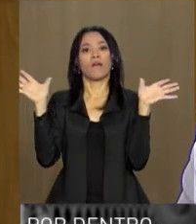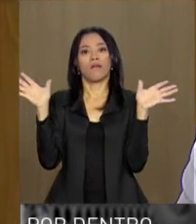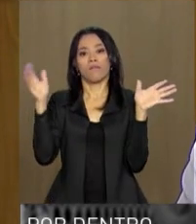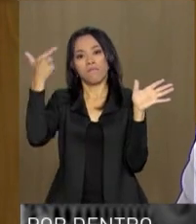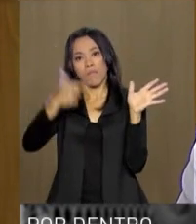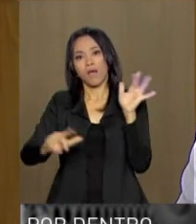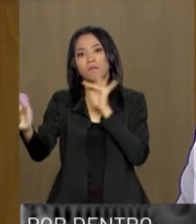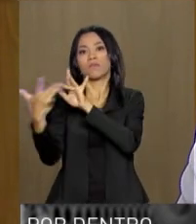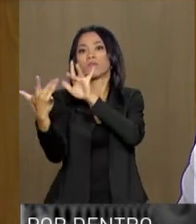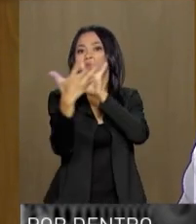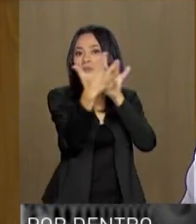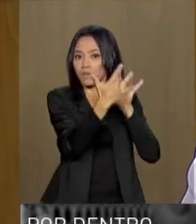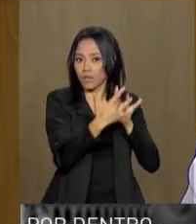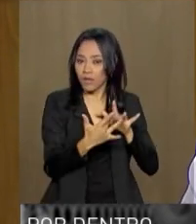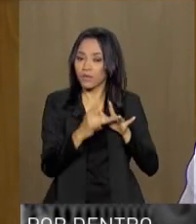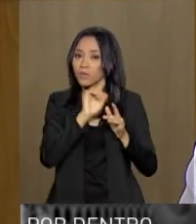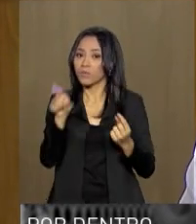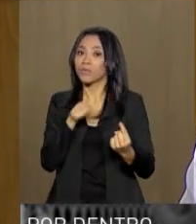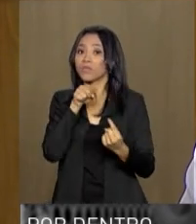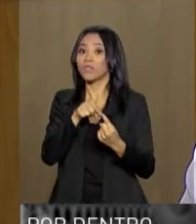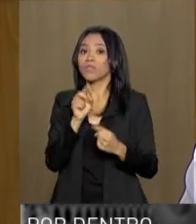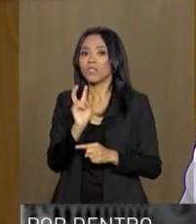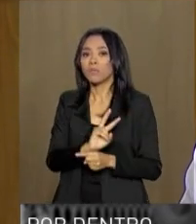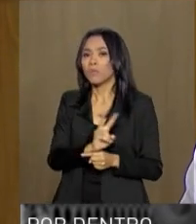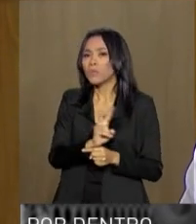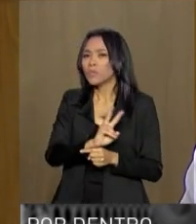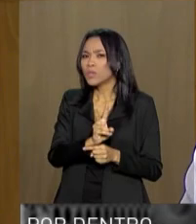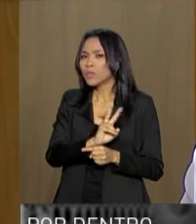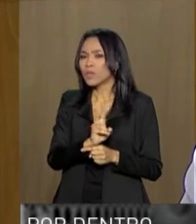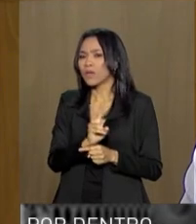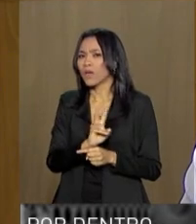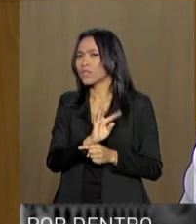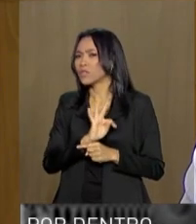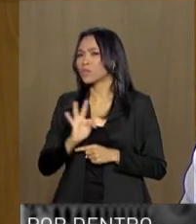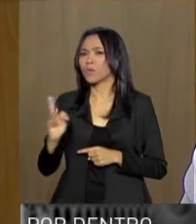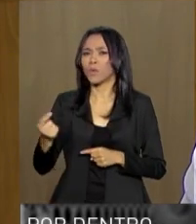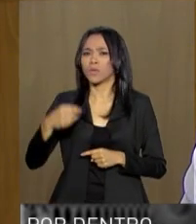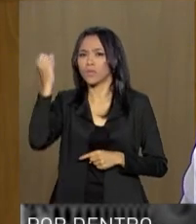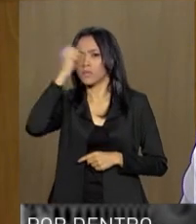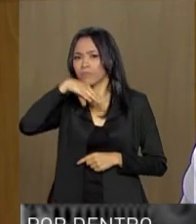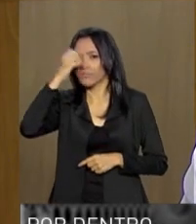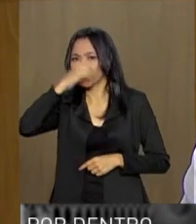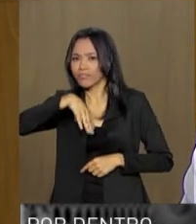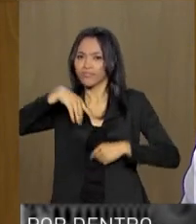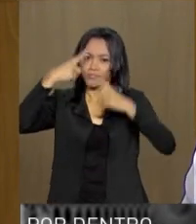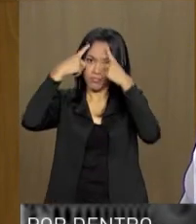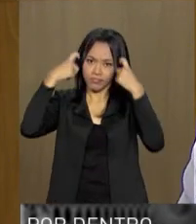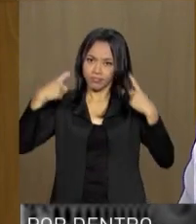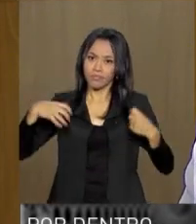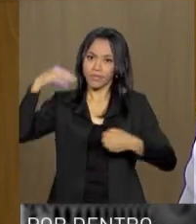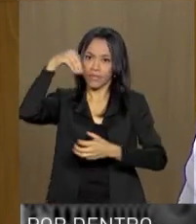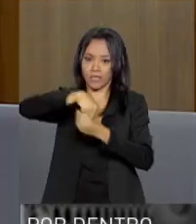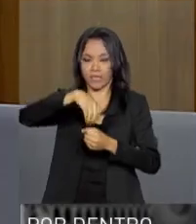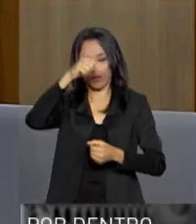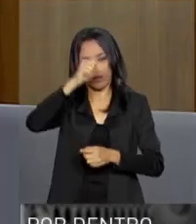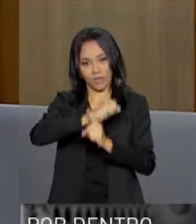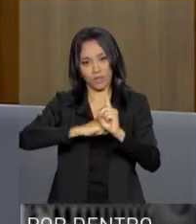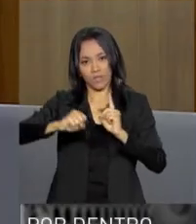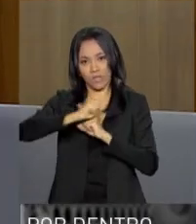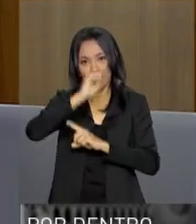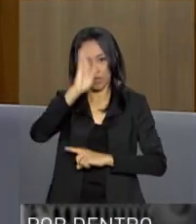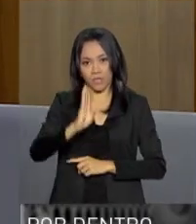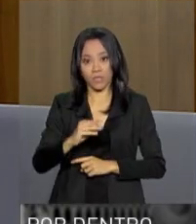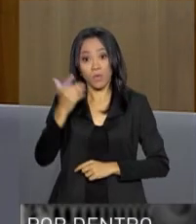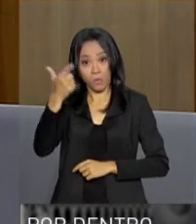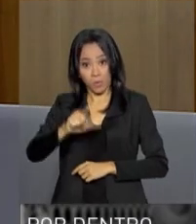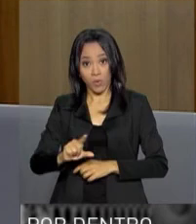no monitoramento de todas as violações dos direitos humanos dos cidadãos brasileiros érico veríssimo mais alguma